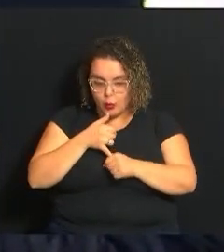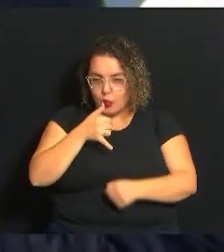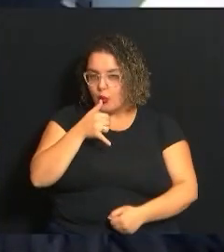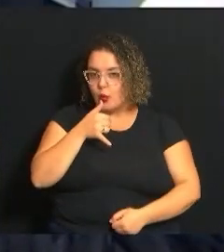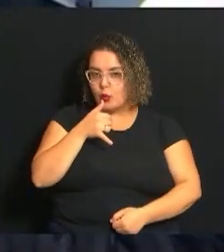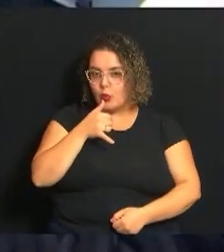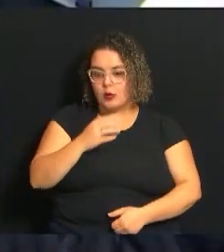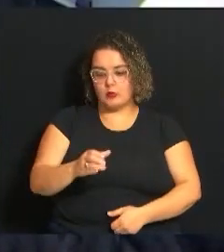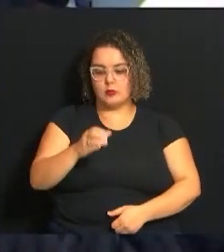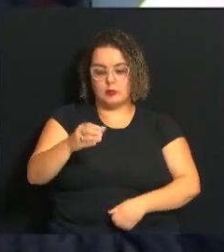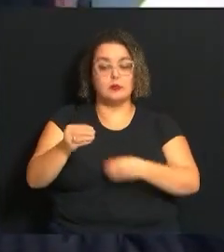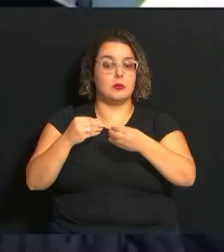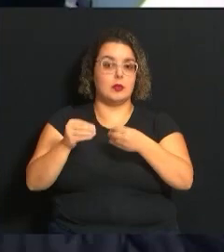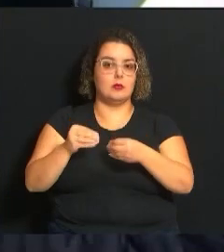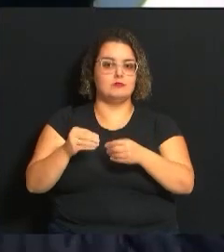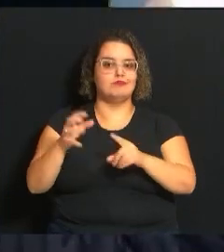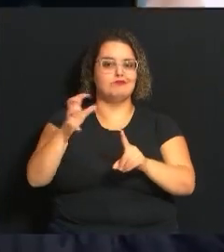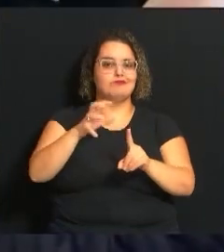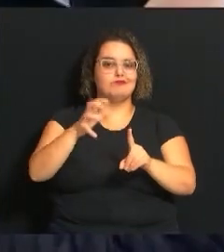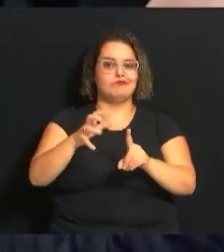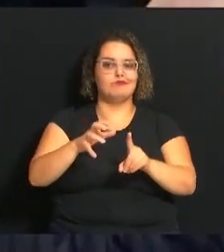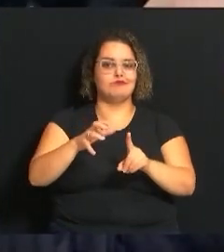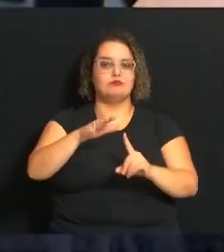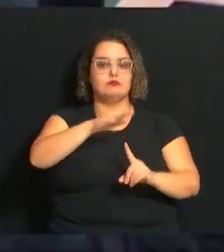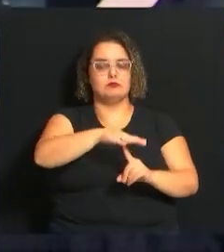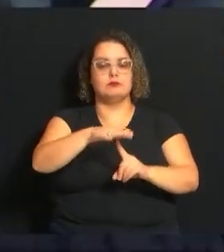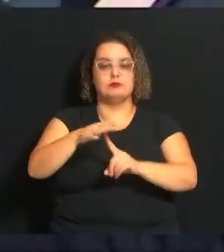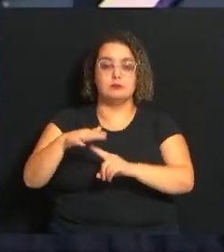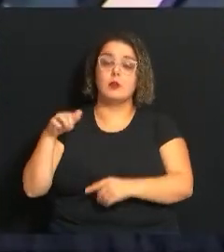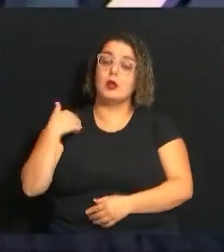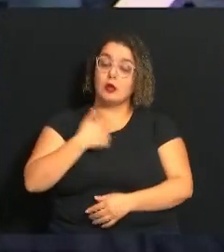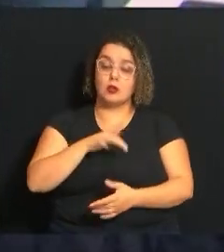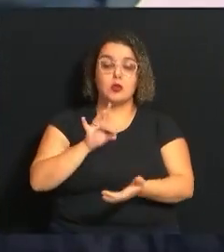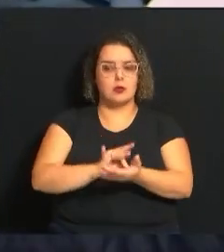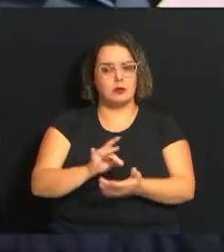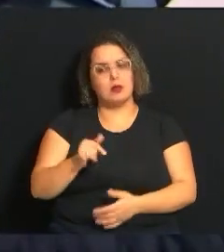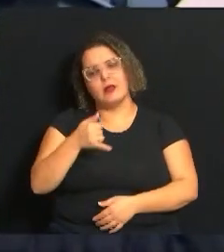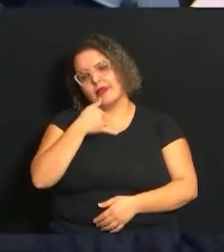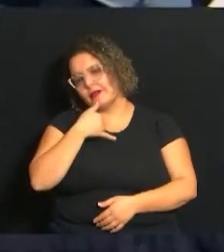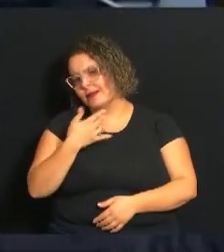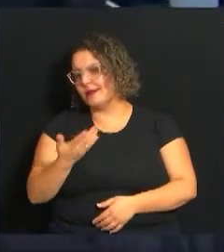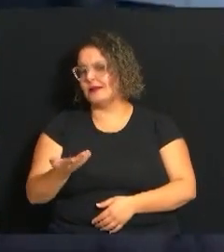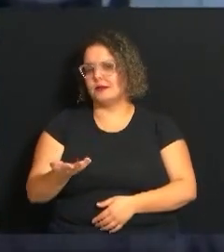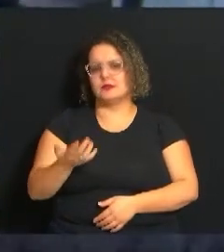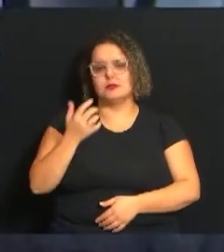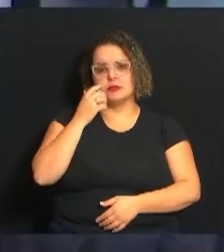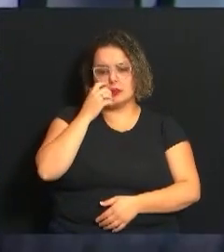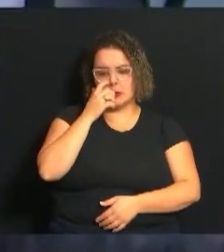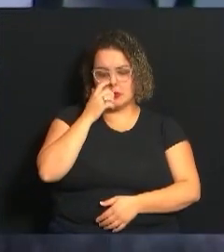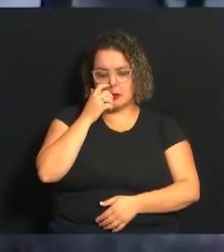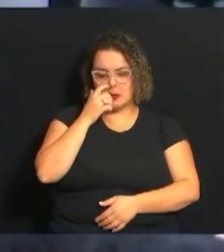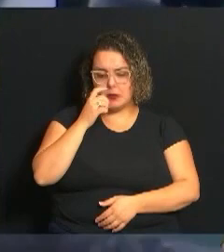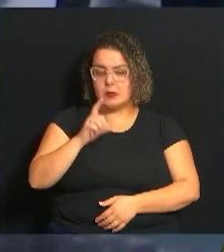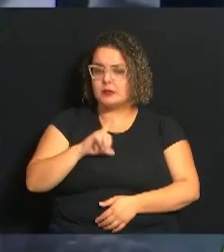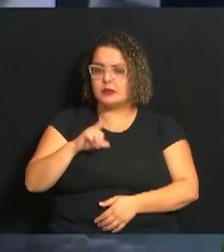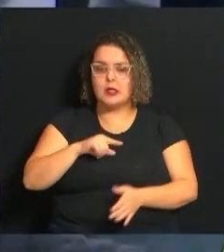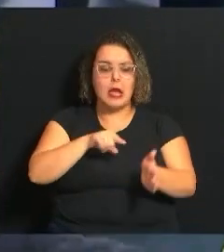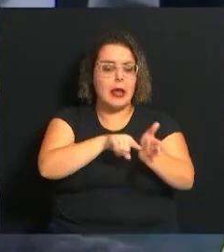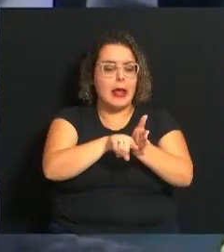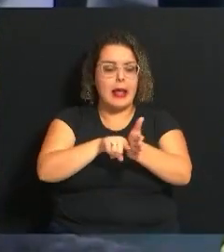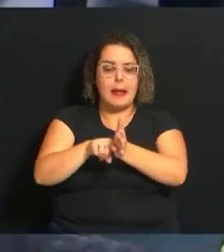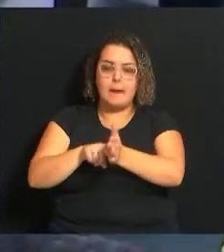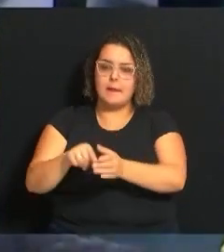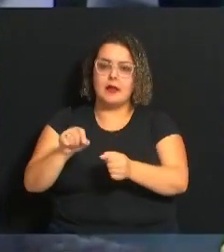plástico, ele impacta muito o meio ambiente. E a nossa realidade é muito triste. A gente tem aí pesquisas feitas